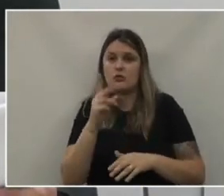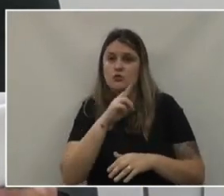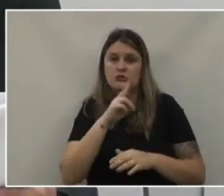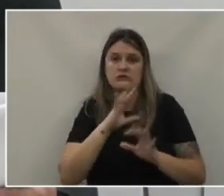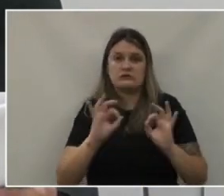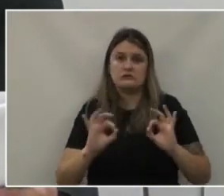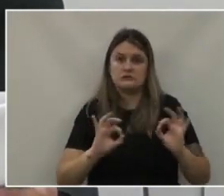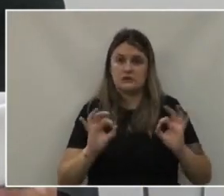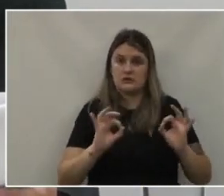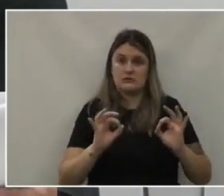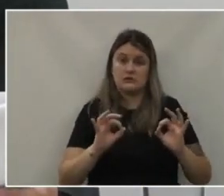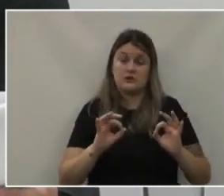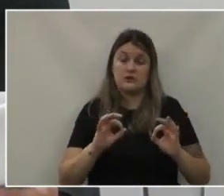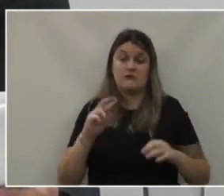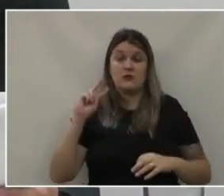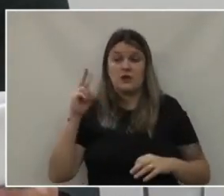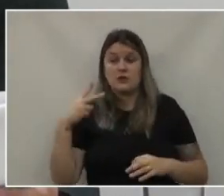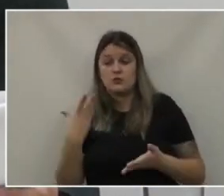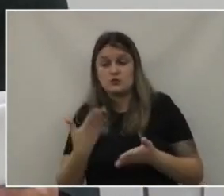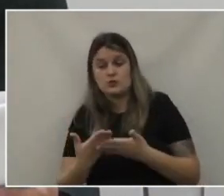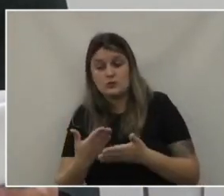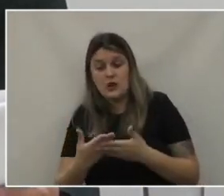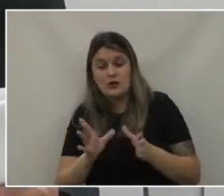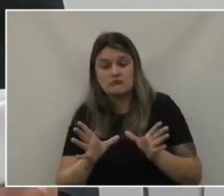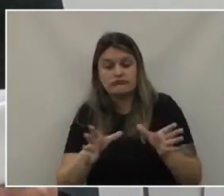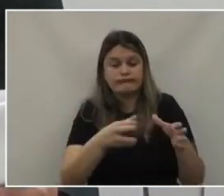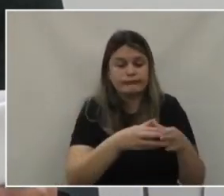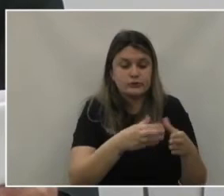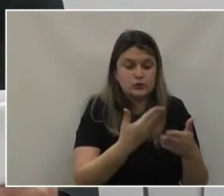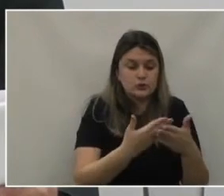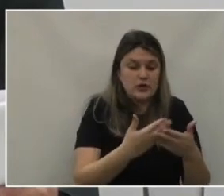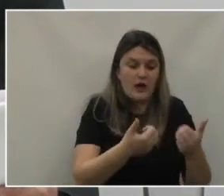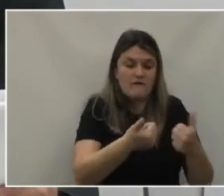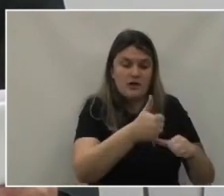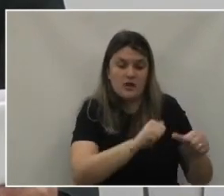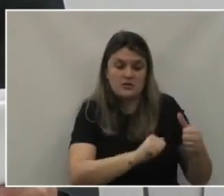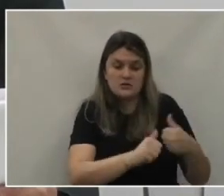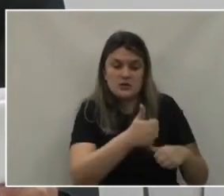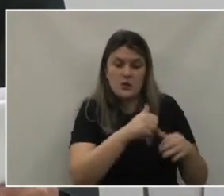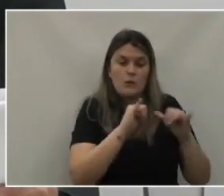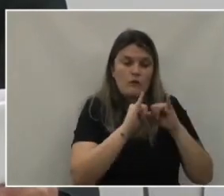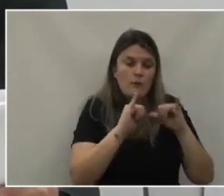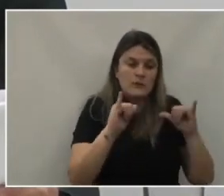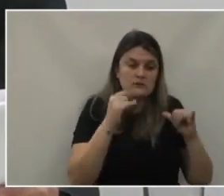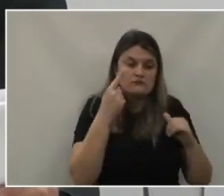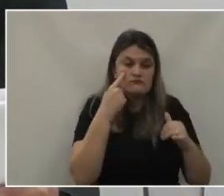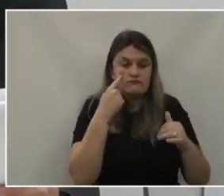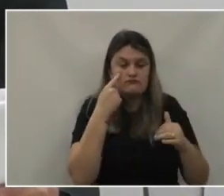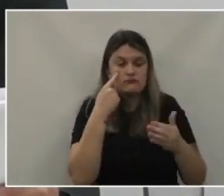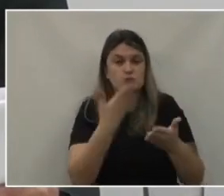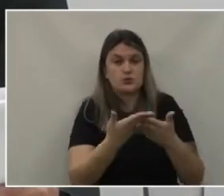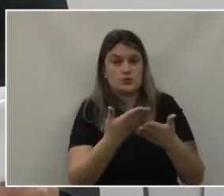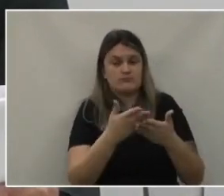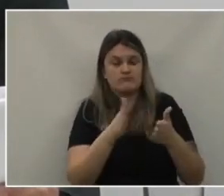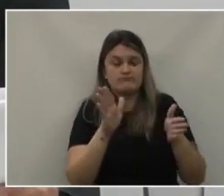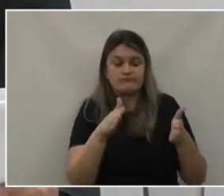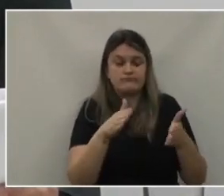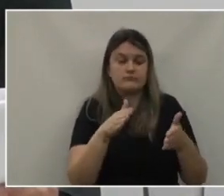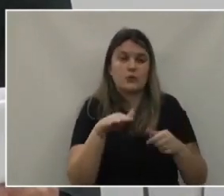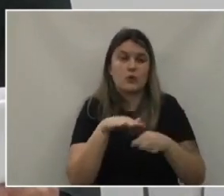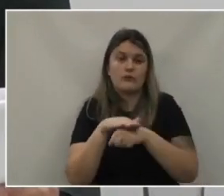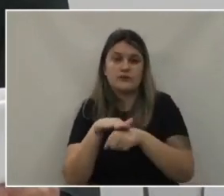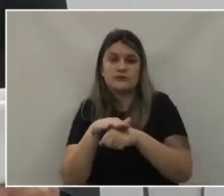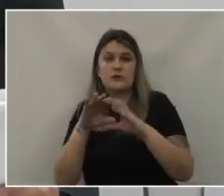urgência, realmente para os vereadores, dentro de suas comissões, avaliar, pegar suas informações e realmente ter a oportunidade de falar